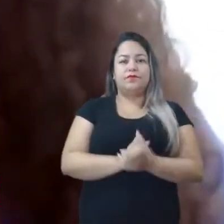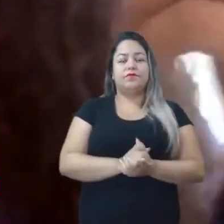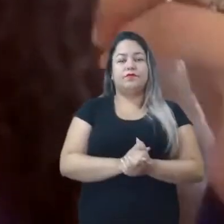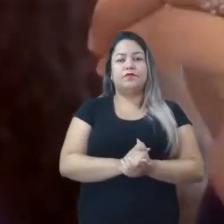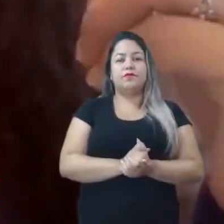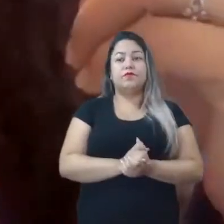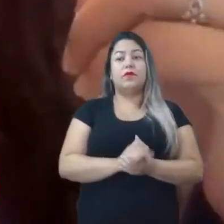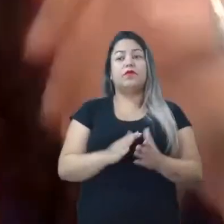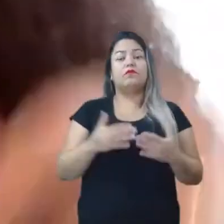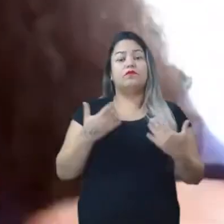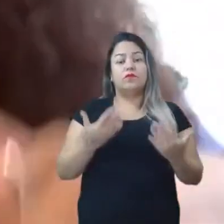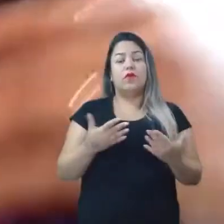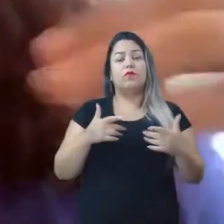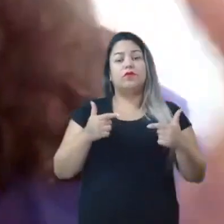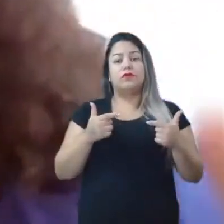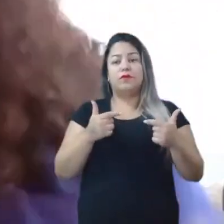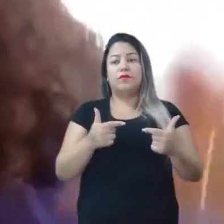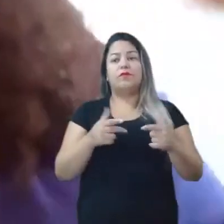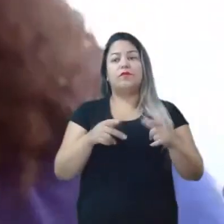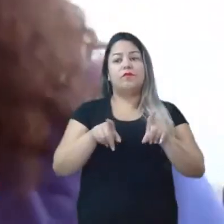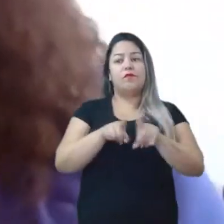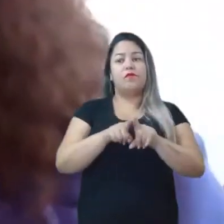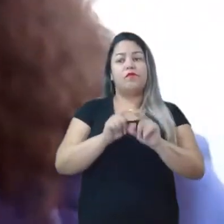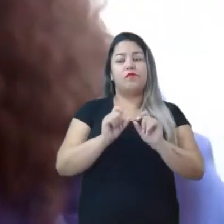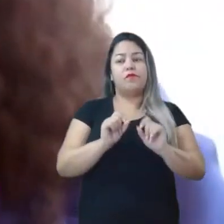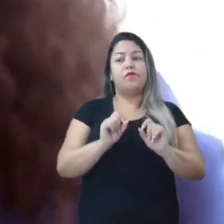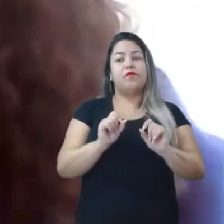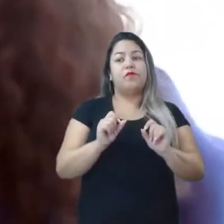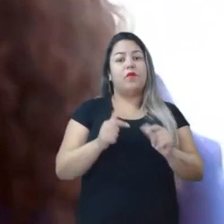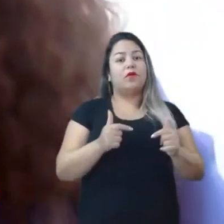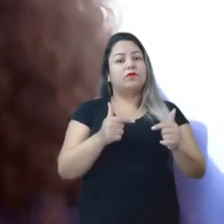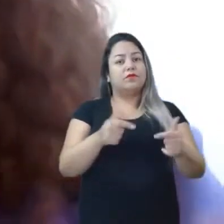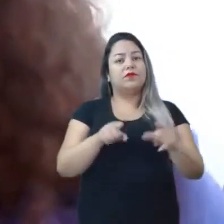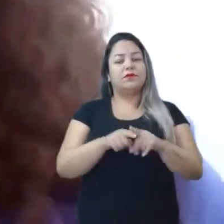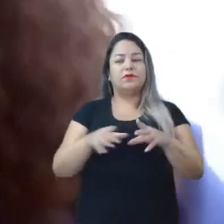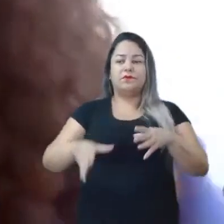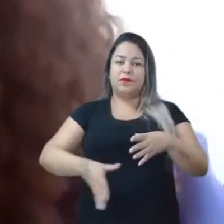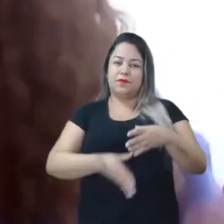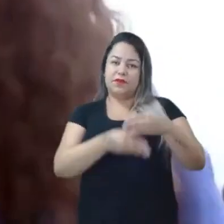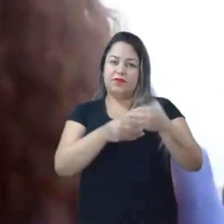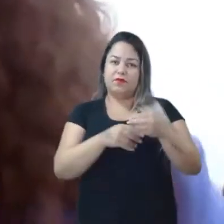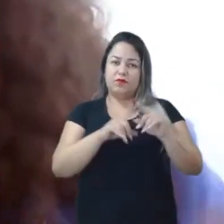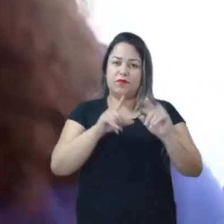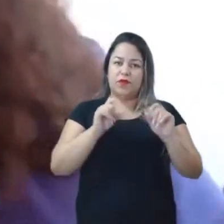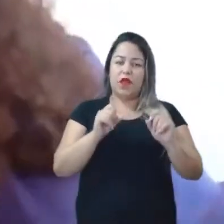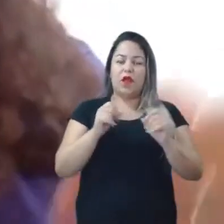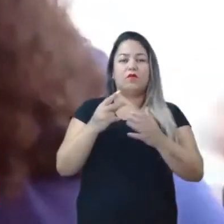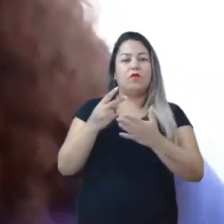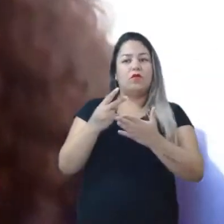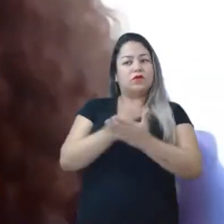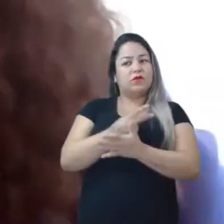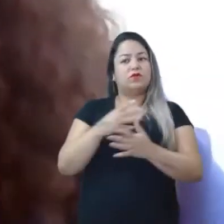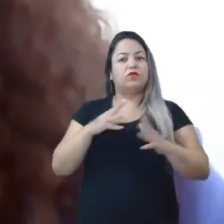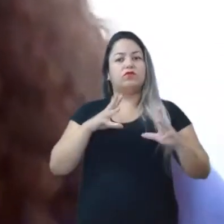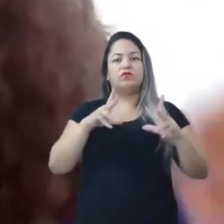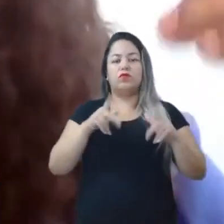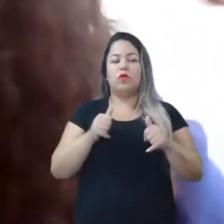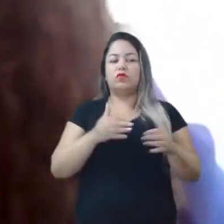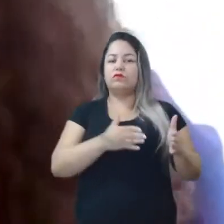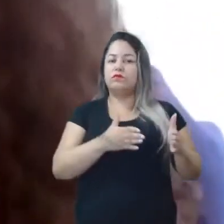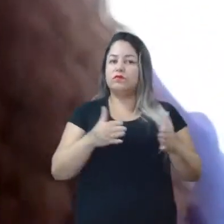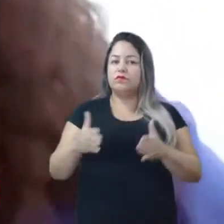Então, são muitos desafios, para além dos desafios da implementação, o que antecede, né, todo um processo